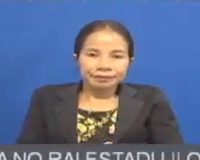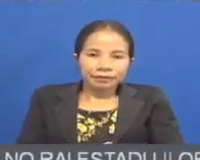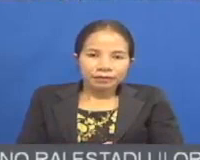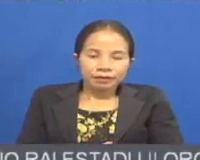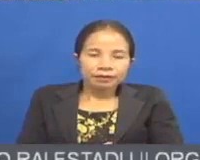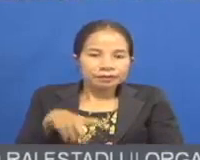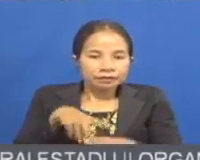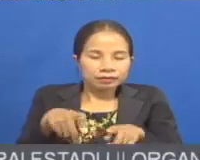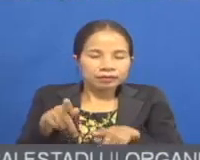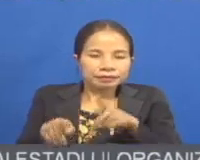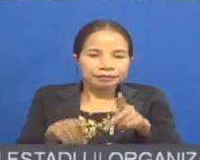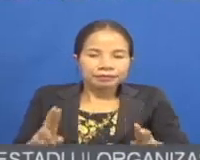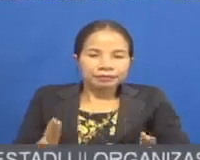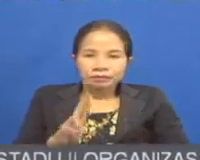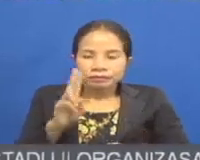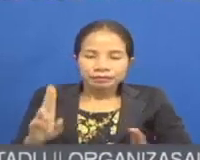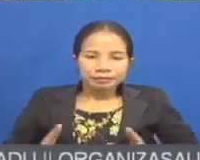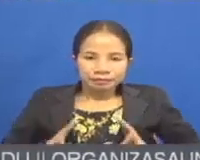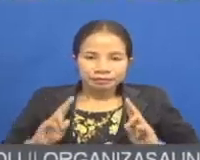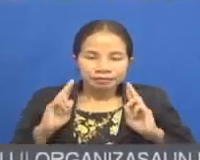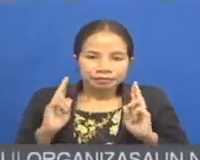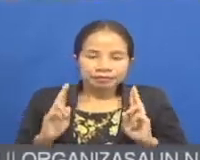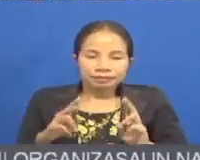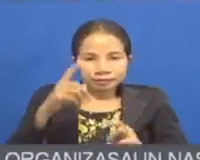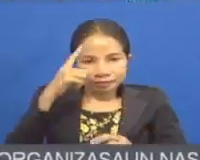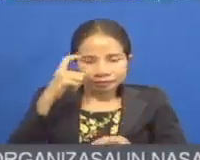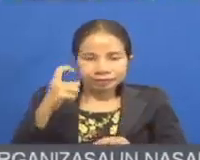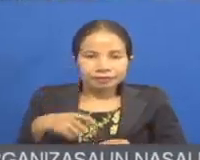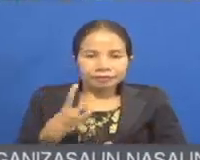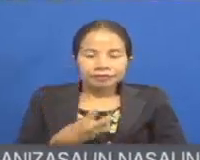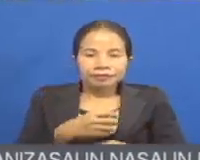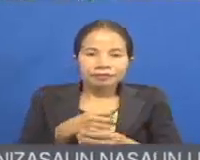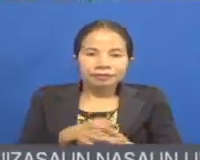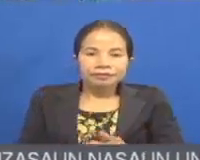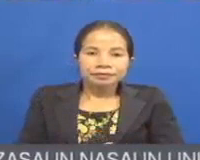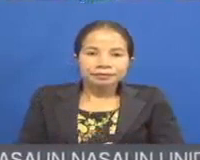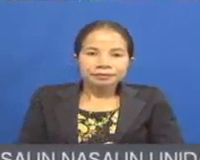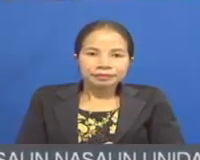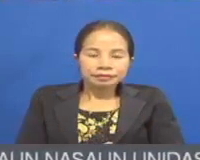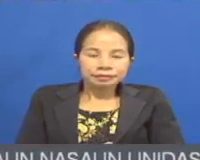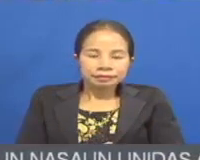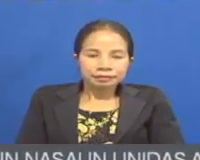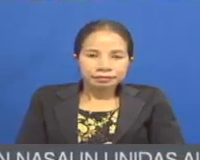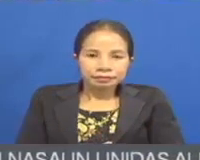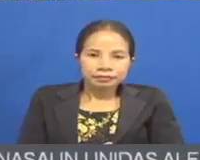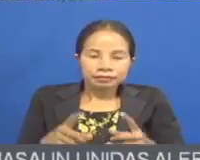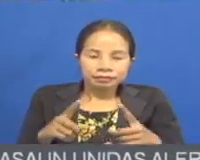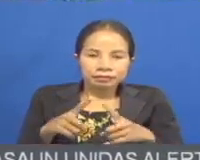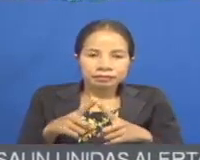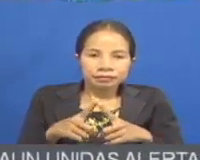passageiro sira ten que usa ferramento ne proprio portanto ita se halo sweeping ne rigor vai a